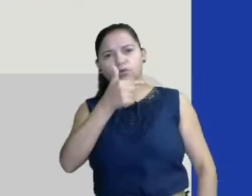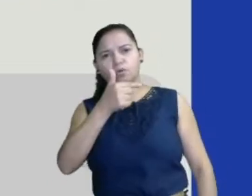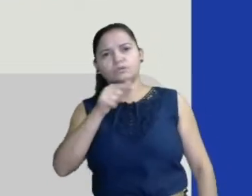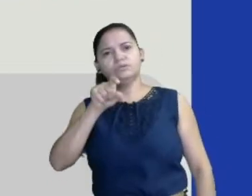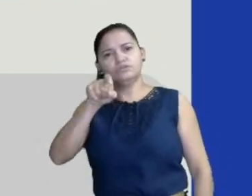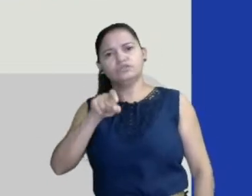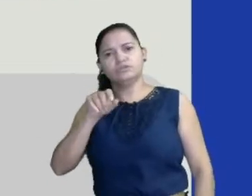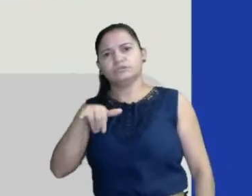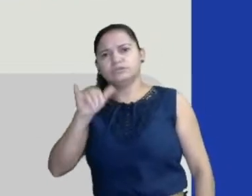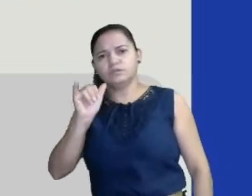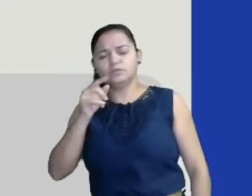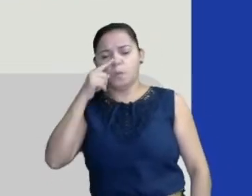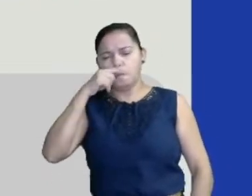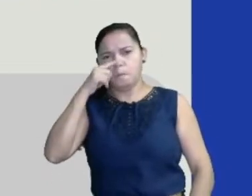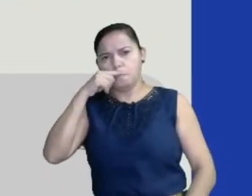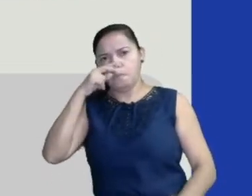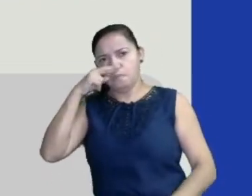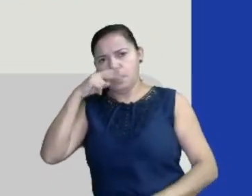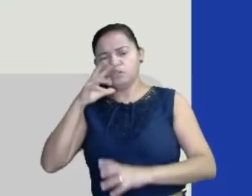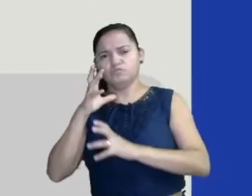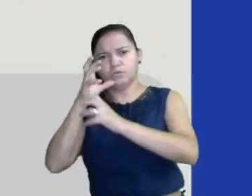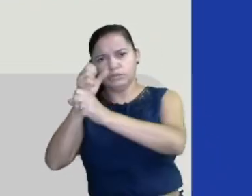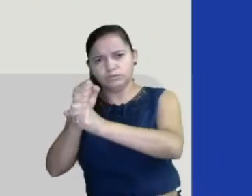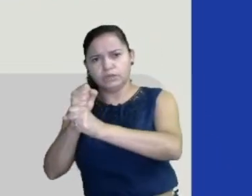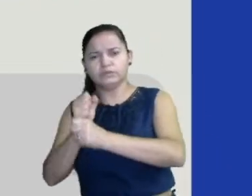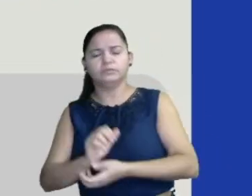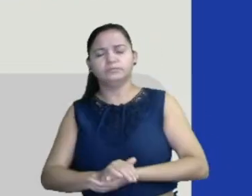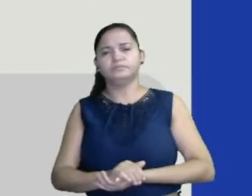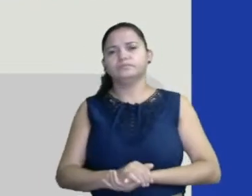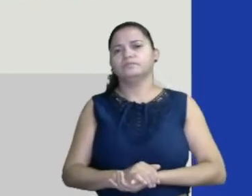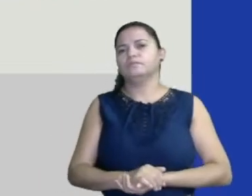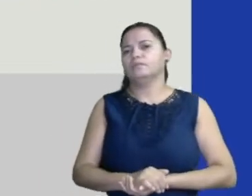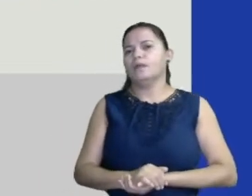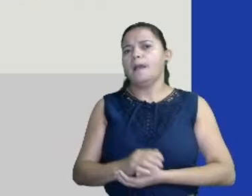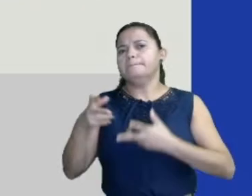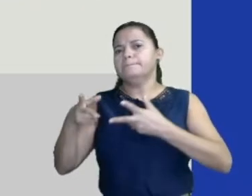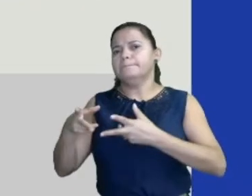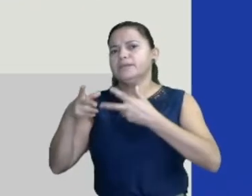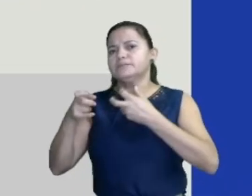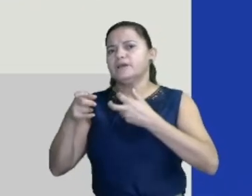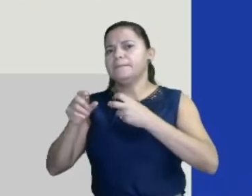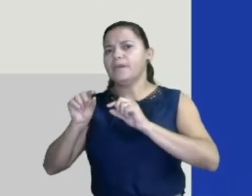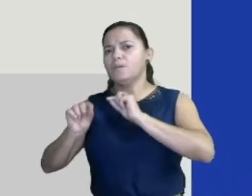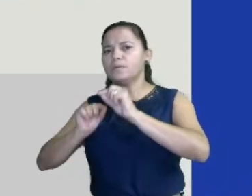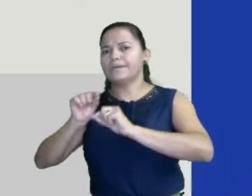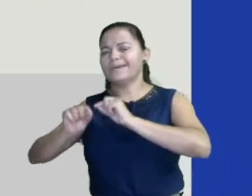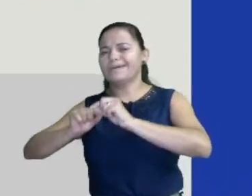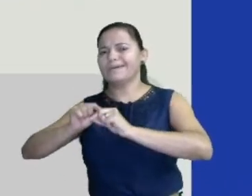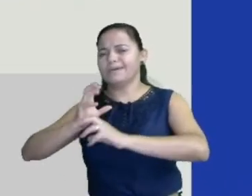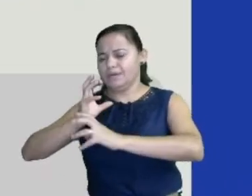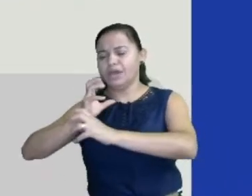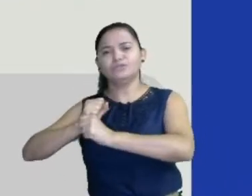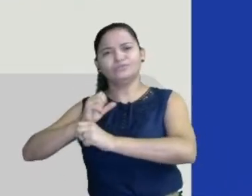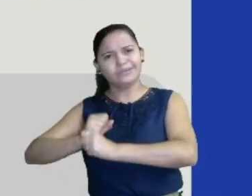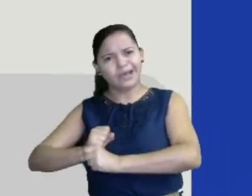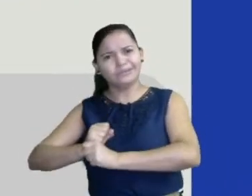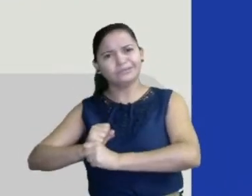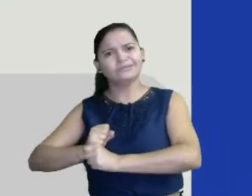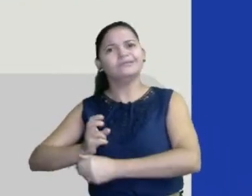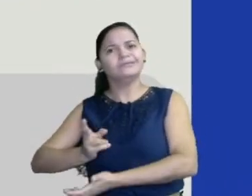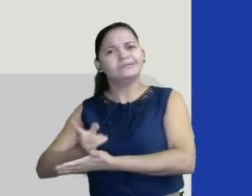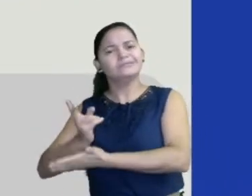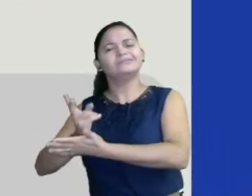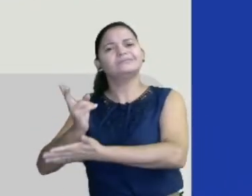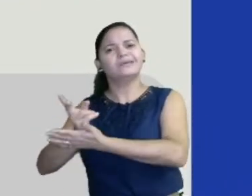resultado nesse resultado nota-se o que que o resultado é igual e sempre